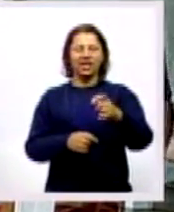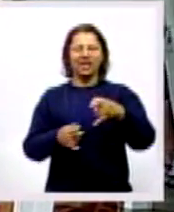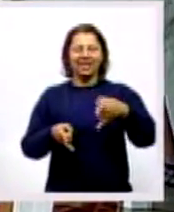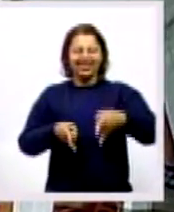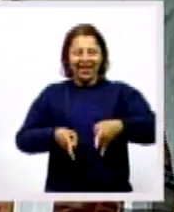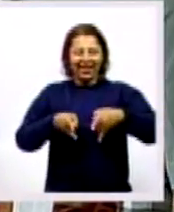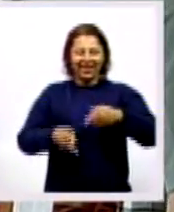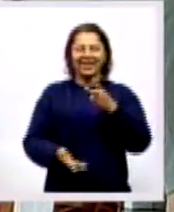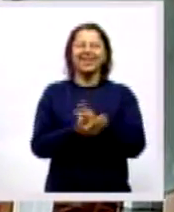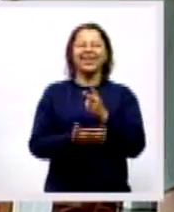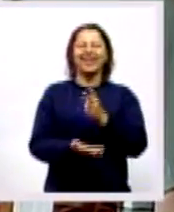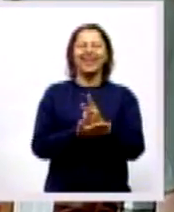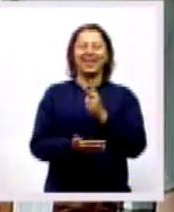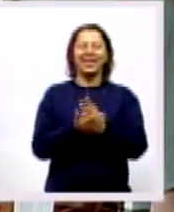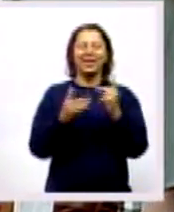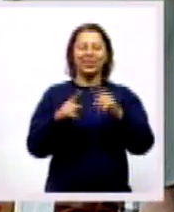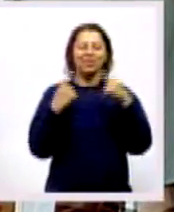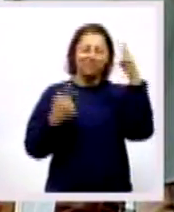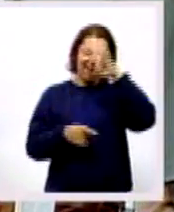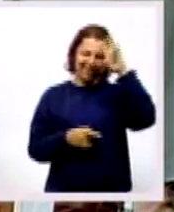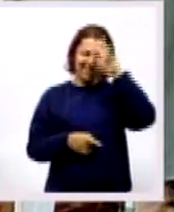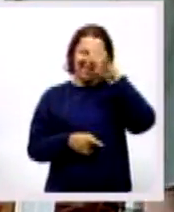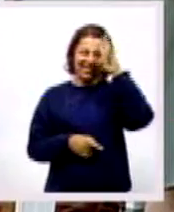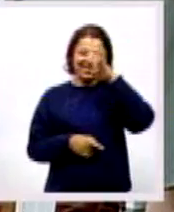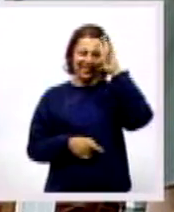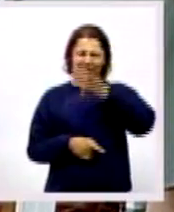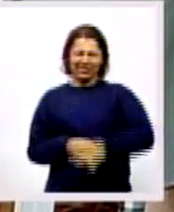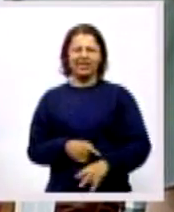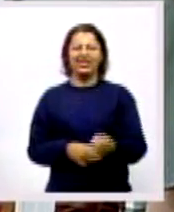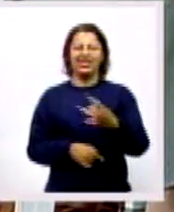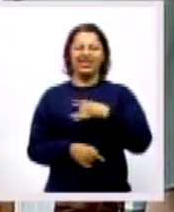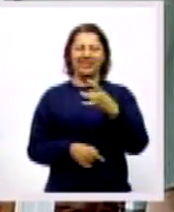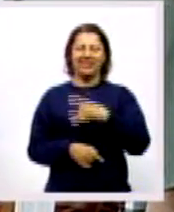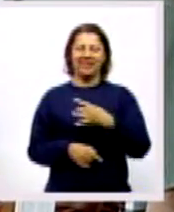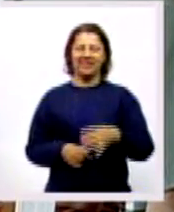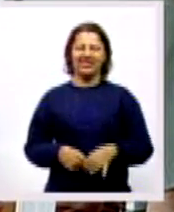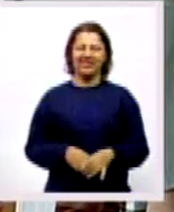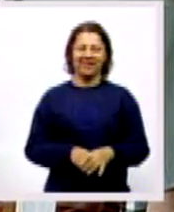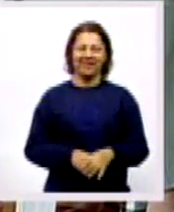Ué? Com as histórias tenebrosas dessa.